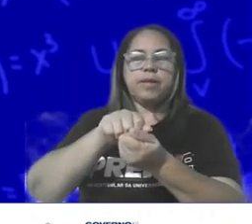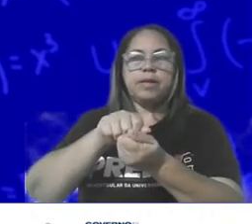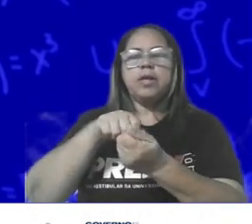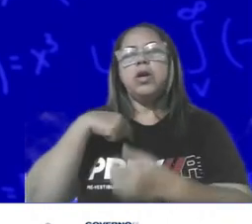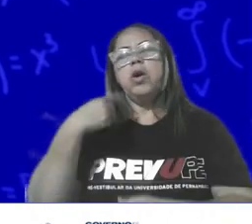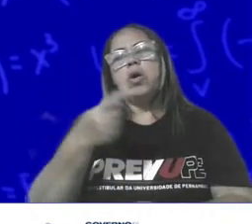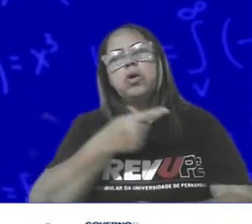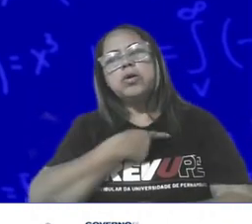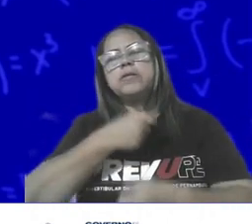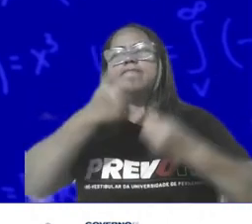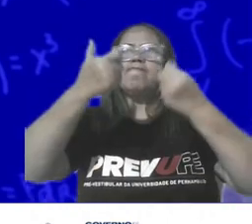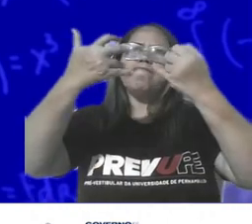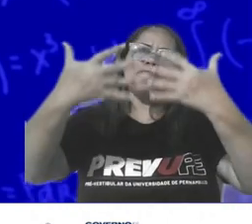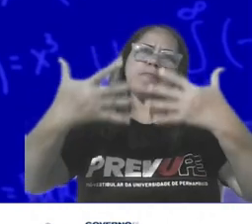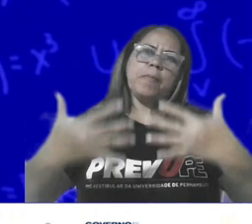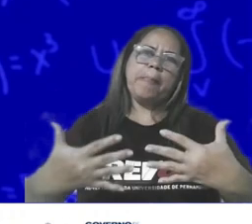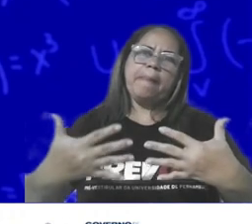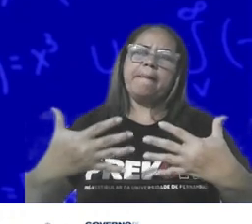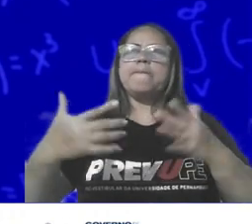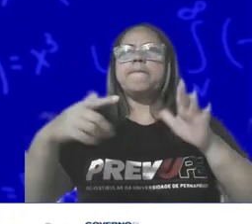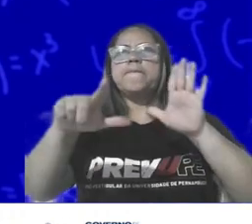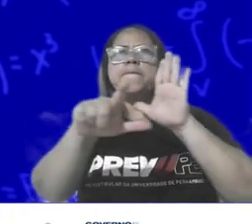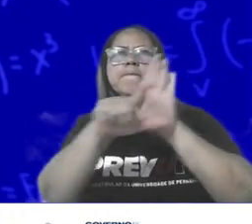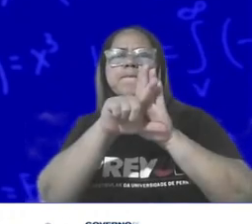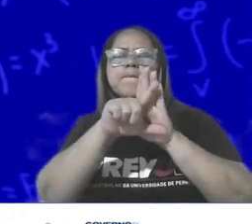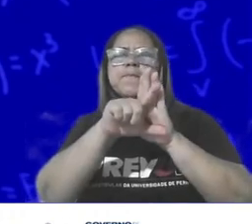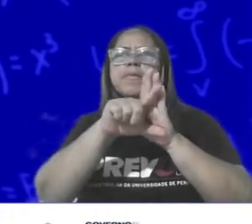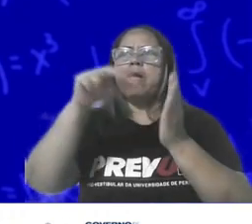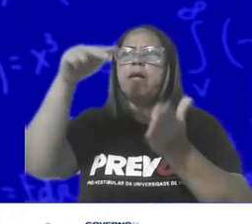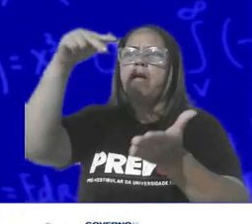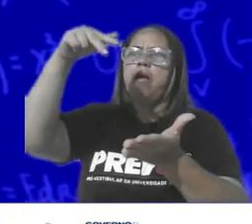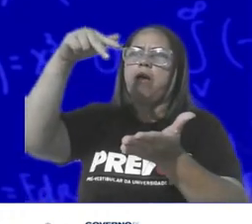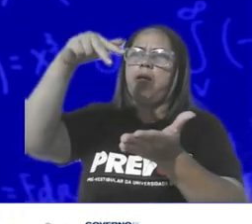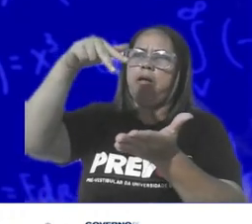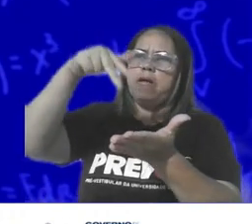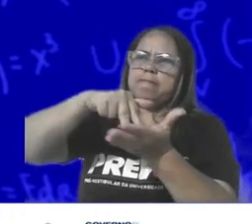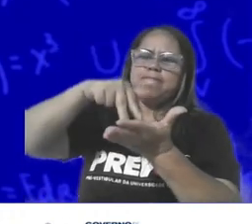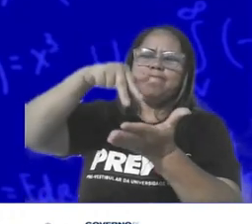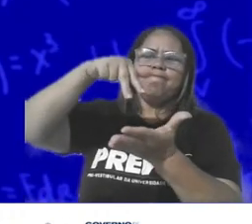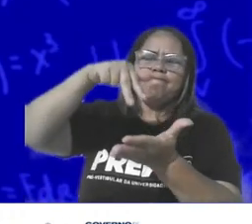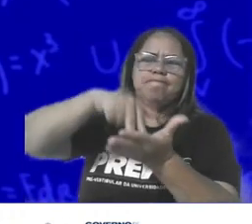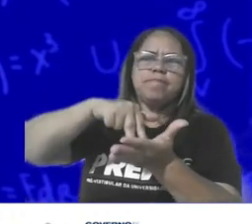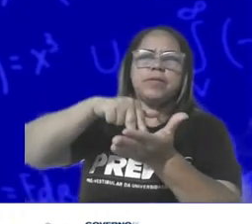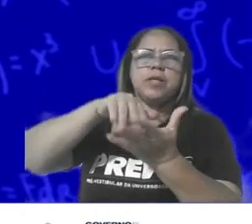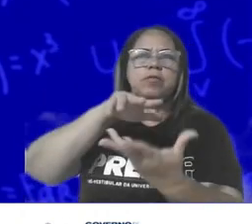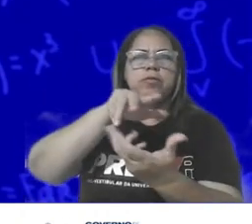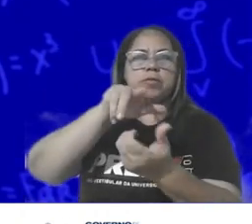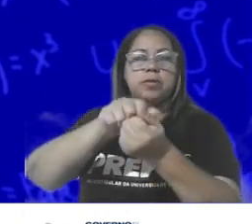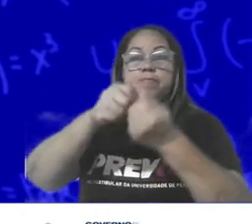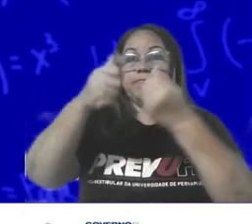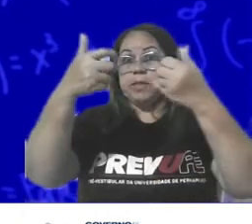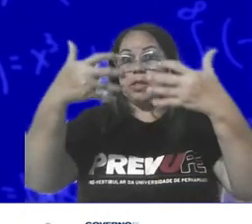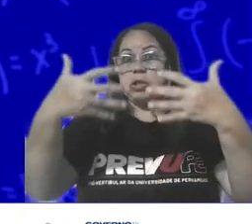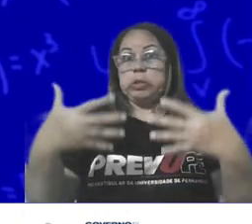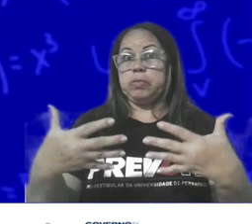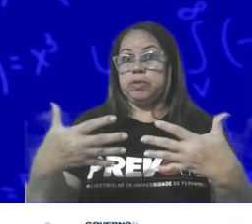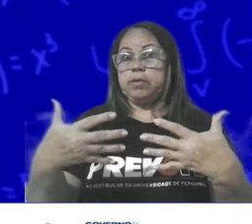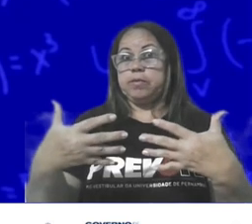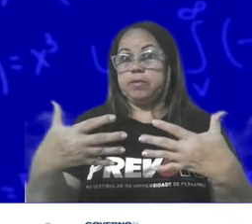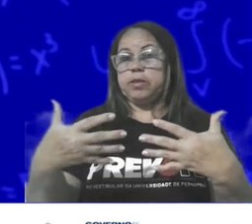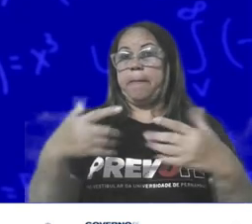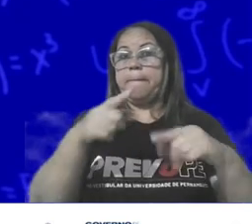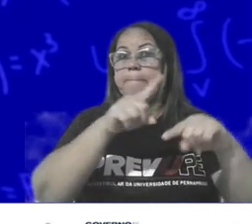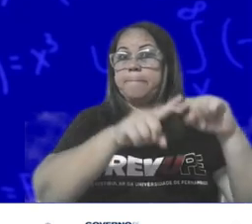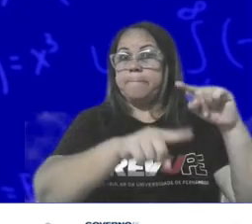aquilo que nós chamamos de lei da gravitação universal afirma que